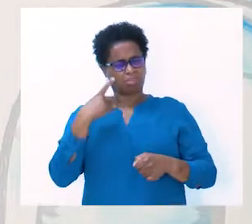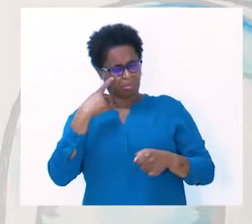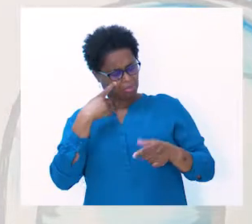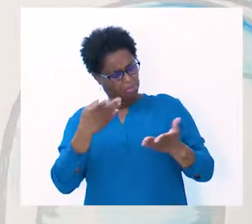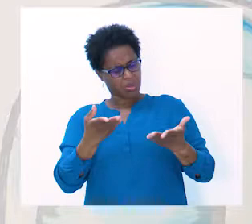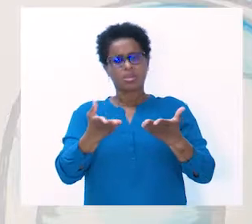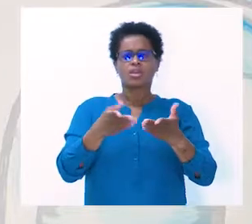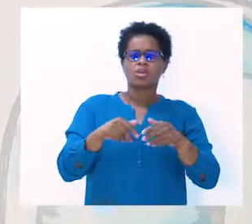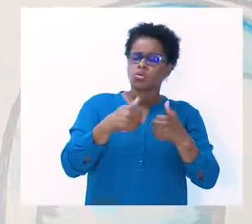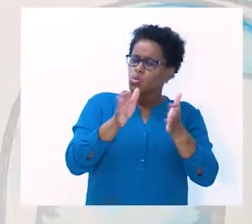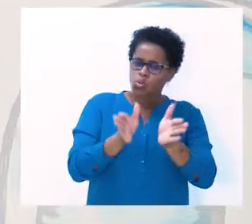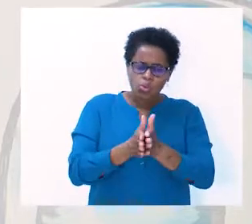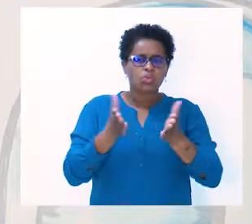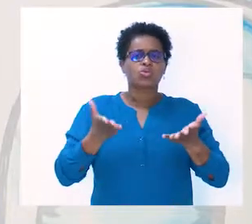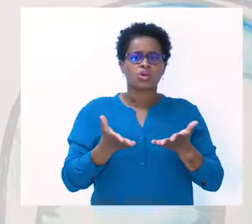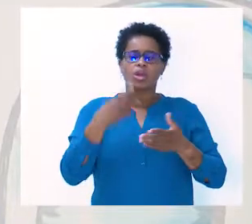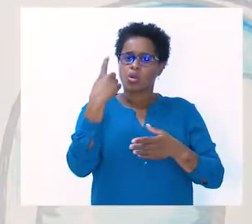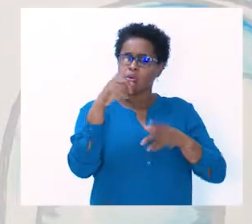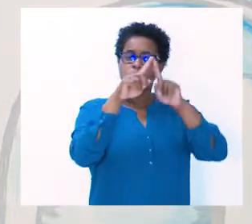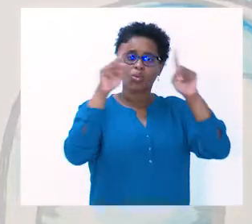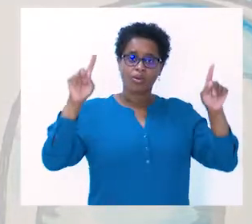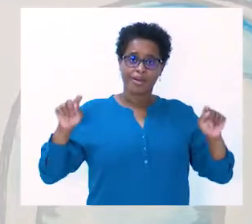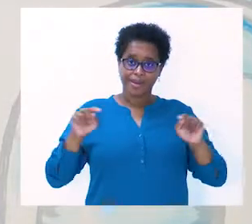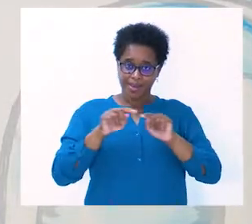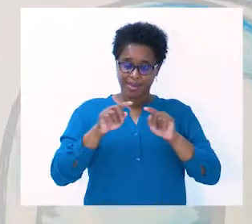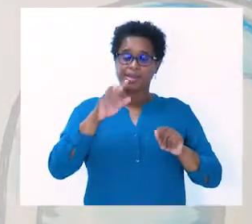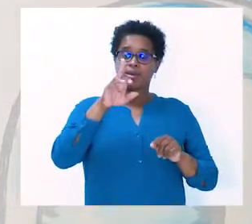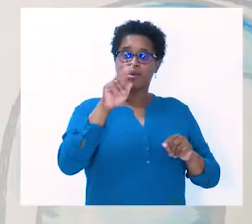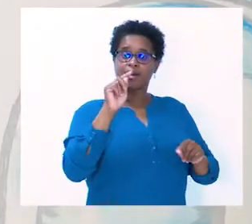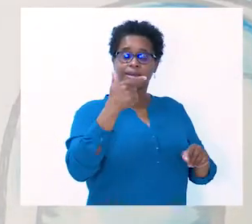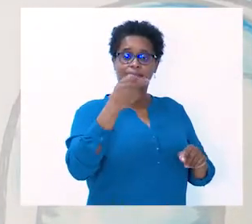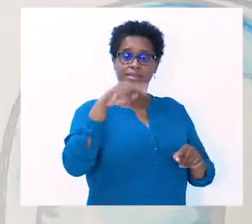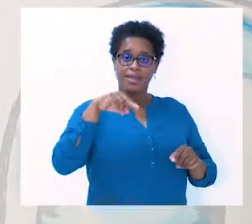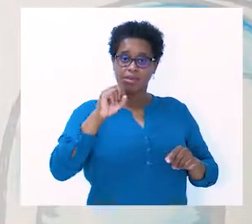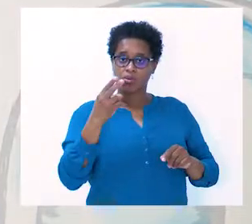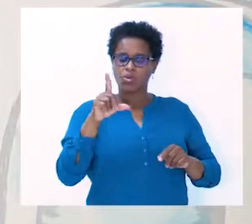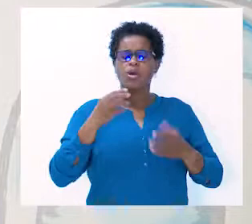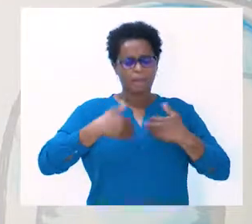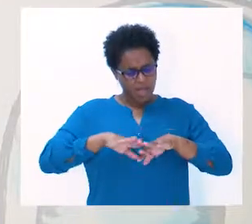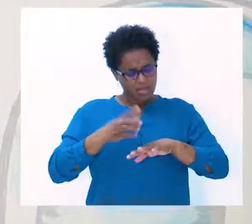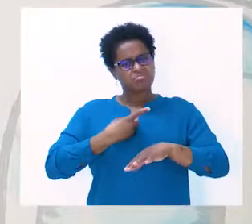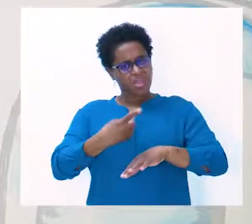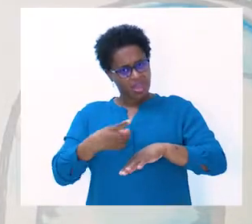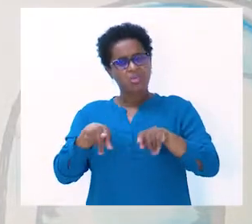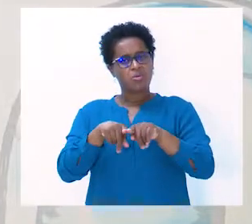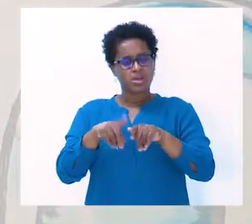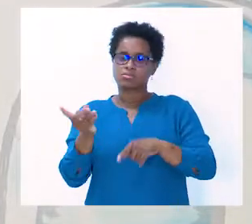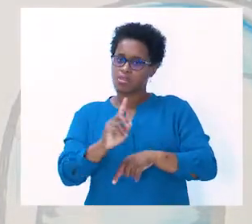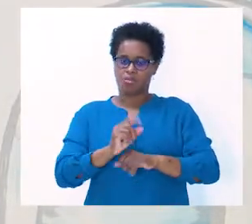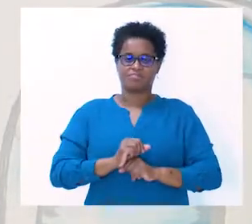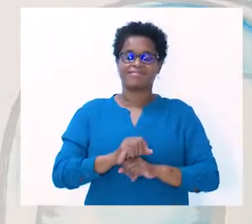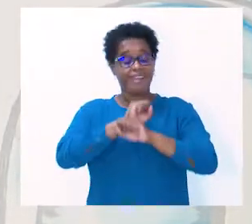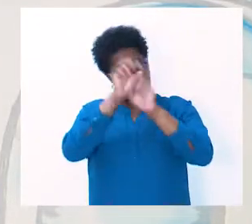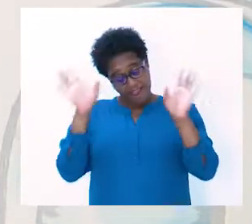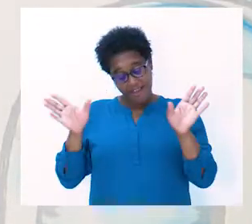parecida, tudo é um retângulo. Mas será que são iguais? Não.